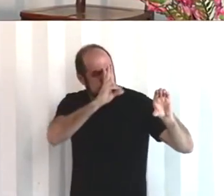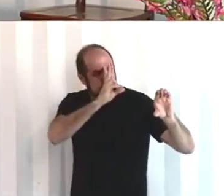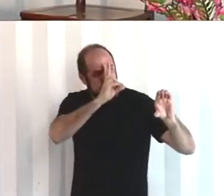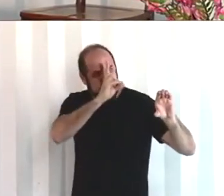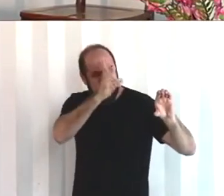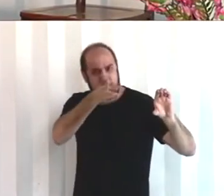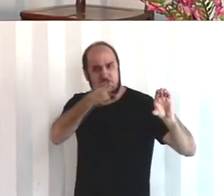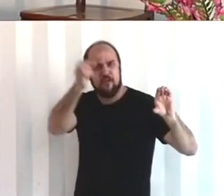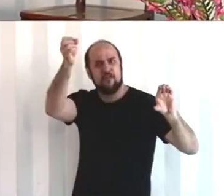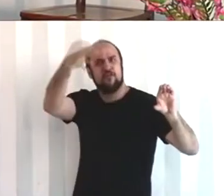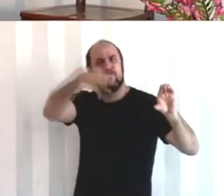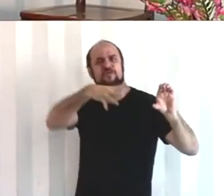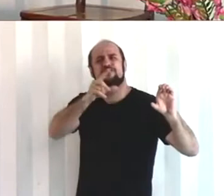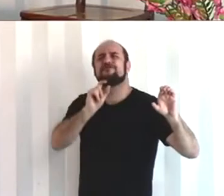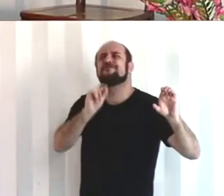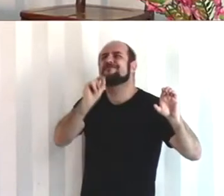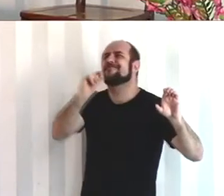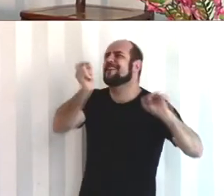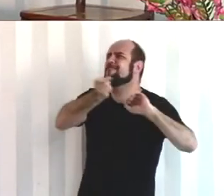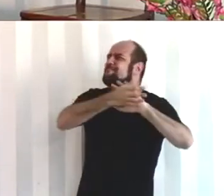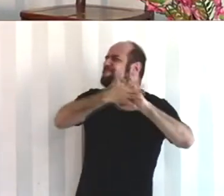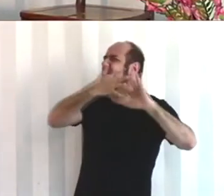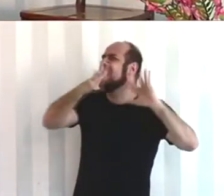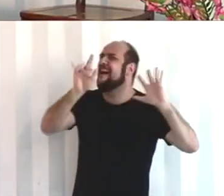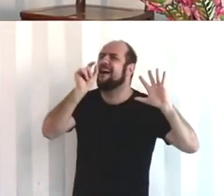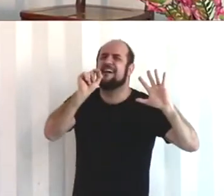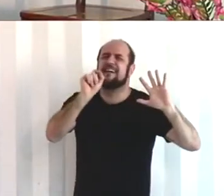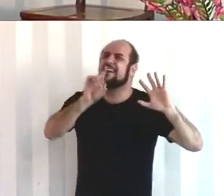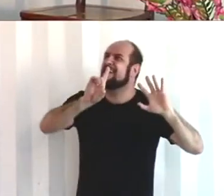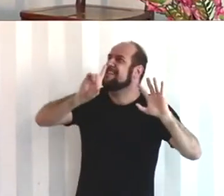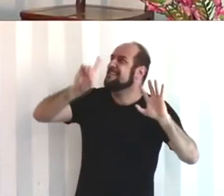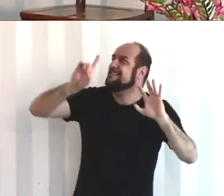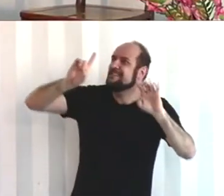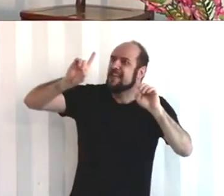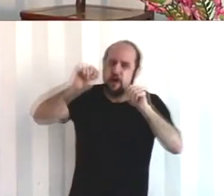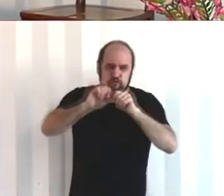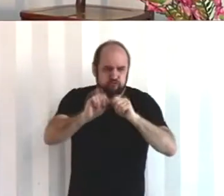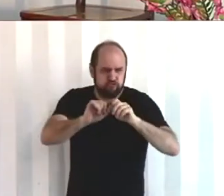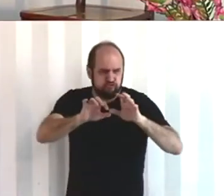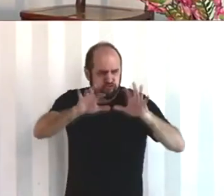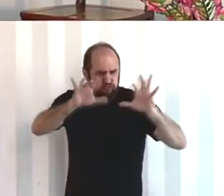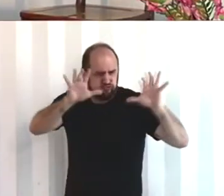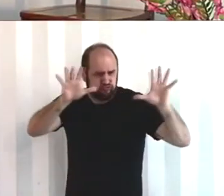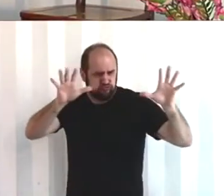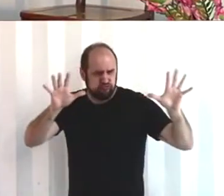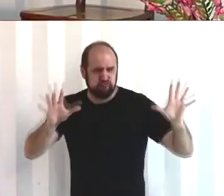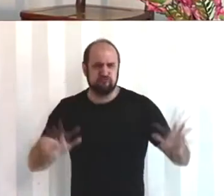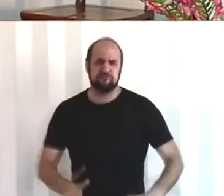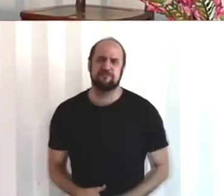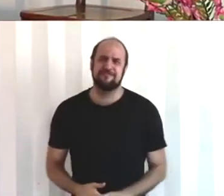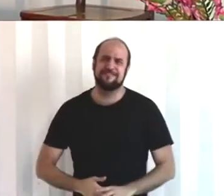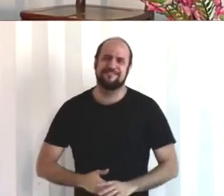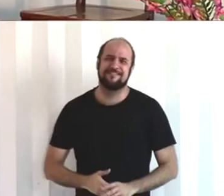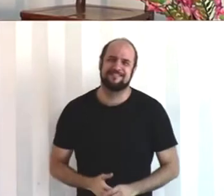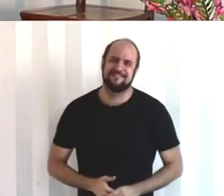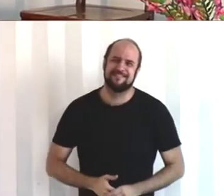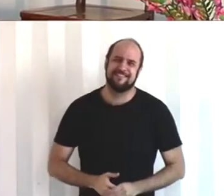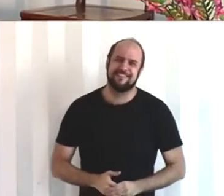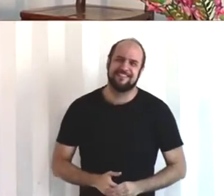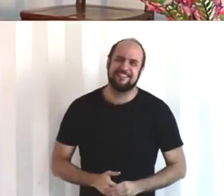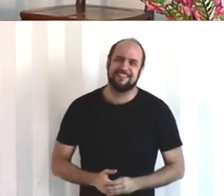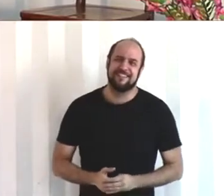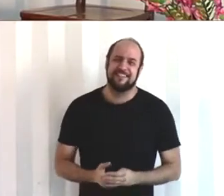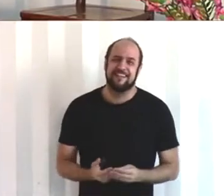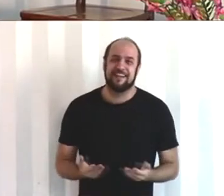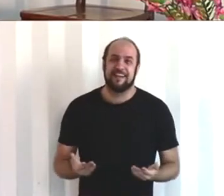esse brilho? De onde vem esse fulgor? É o Criador de todas as coisas, o Deus excelso e tremendo, e que